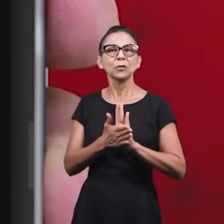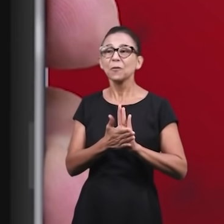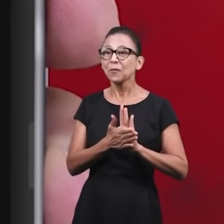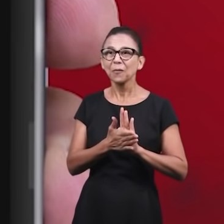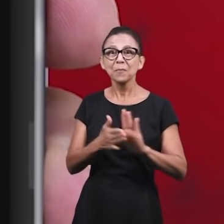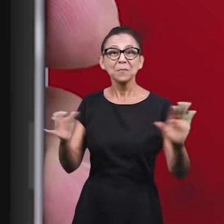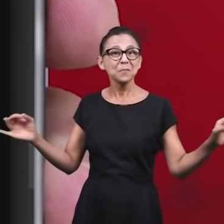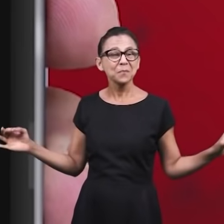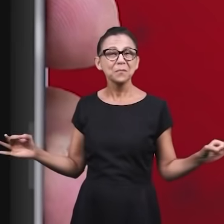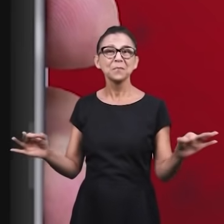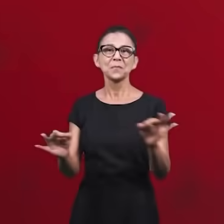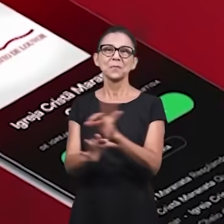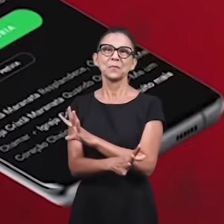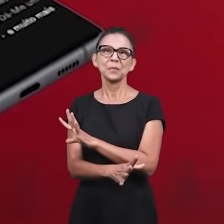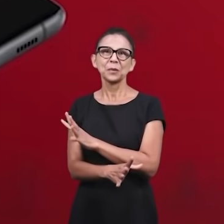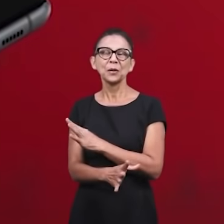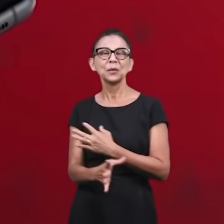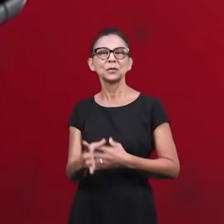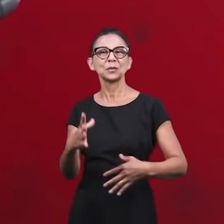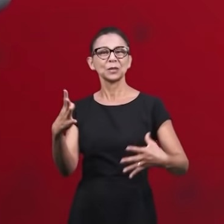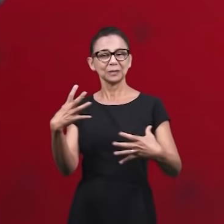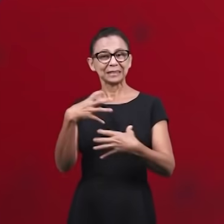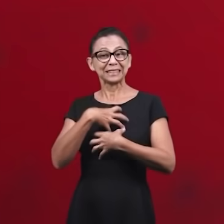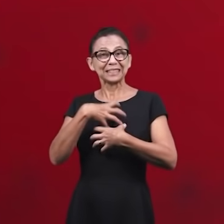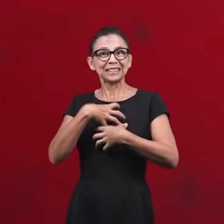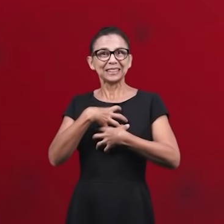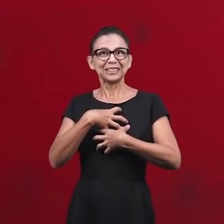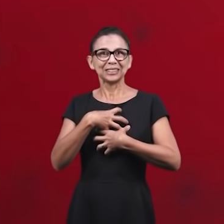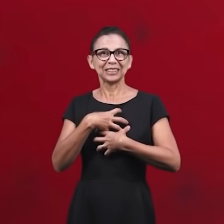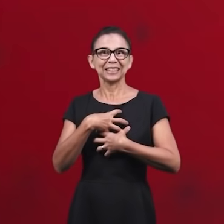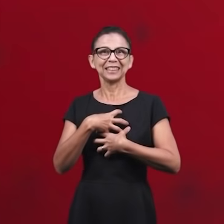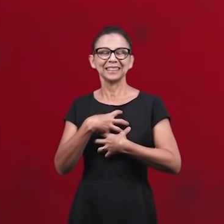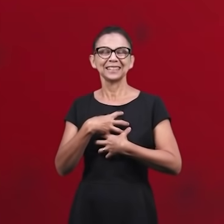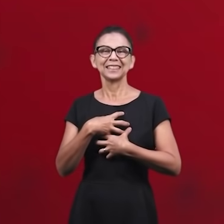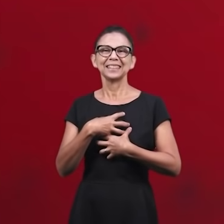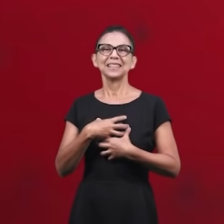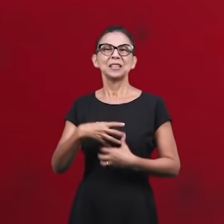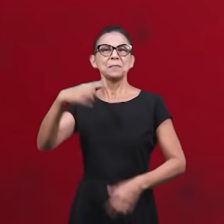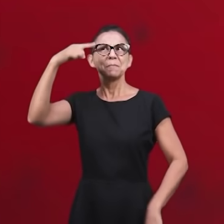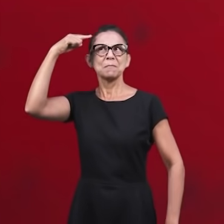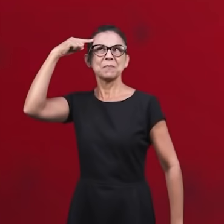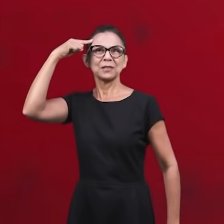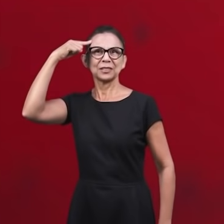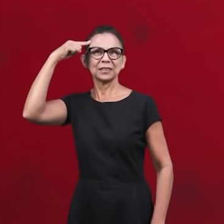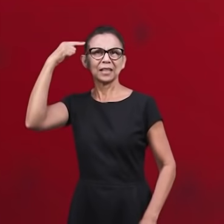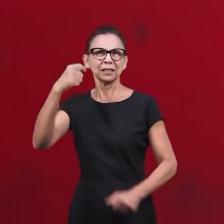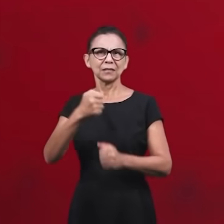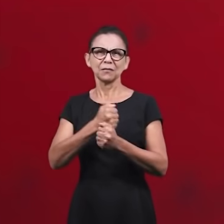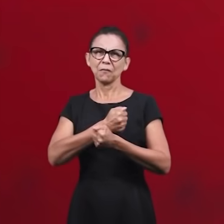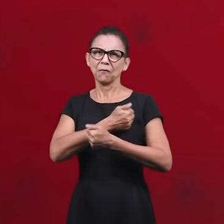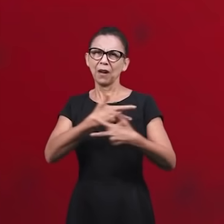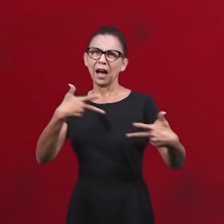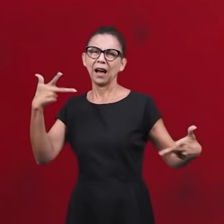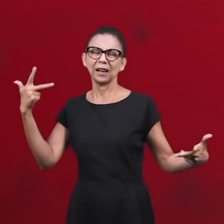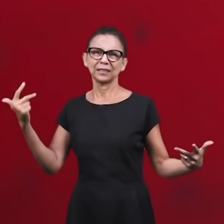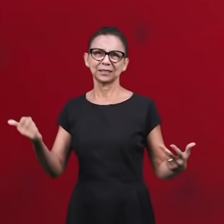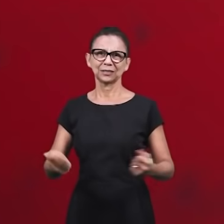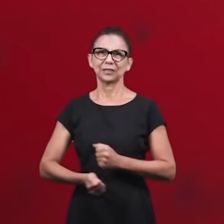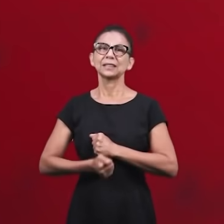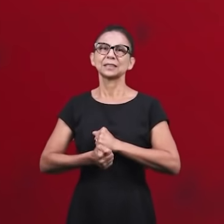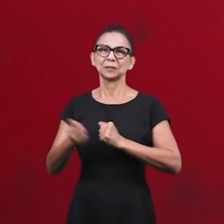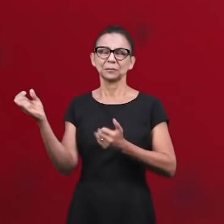louvor favorito e pronto! É só aumentar o volume, ouvir, cantar junto e meditar. E o melhor, quantas vezes